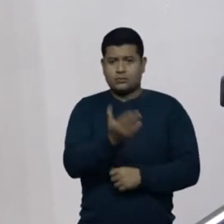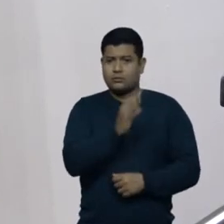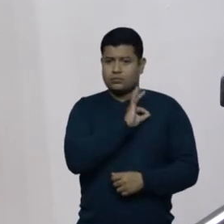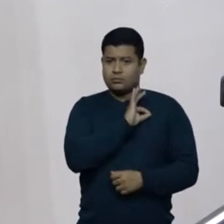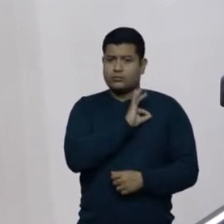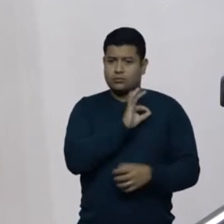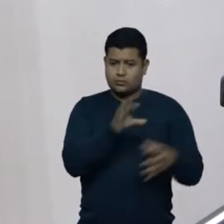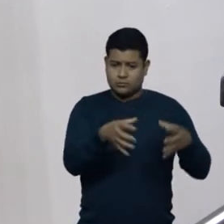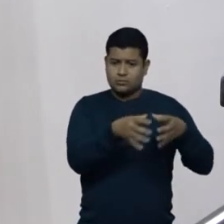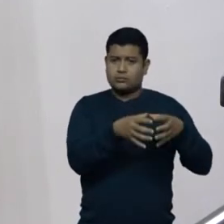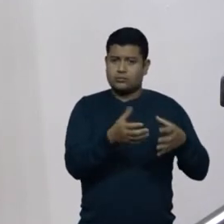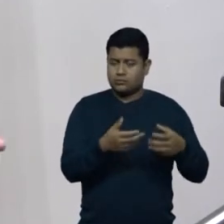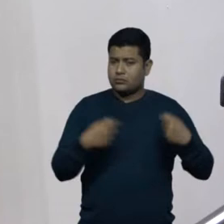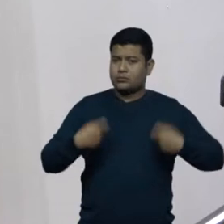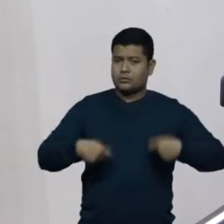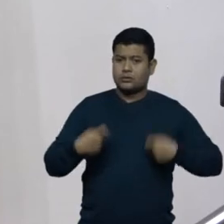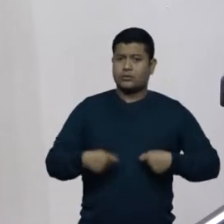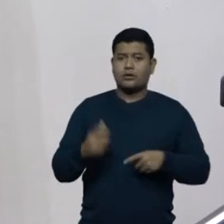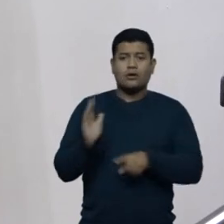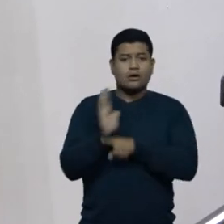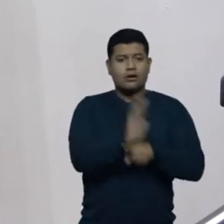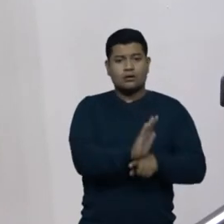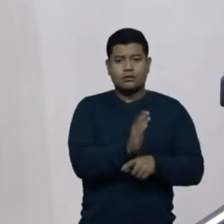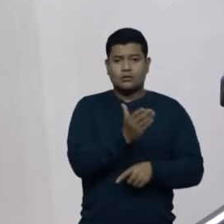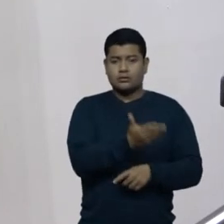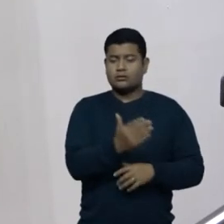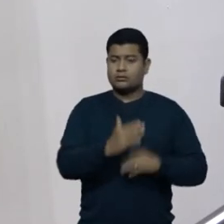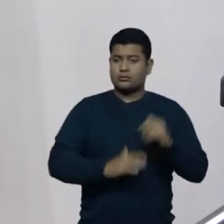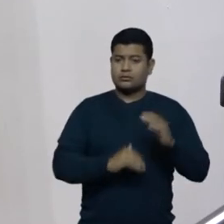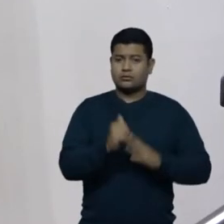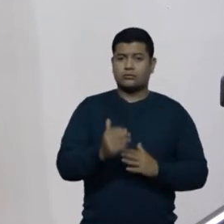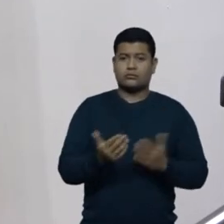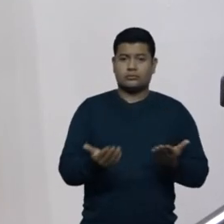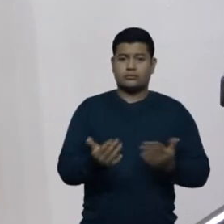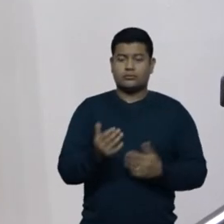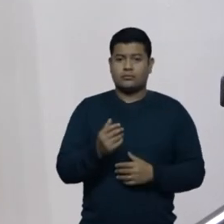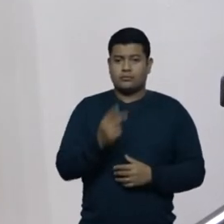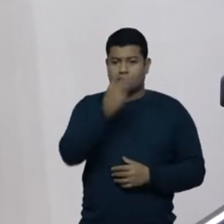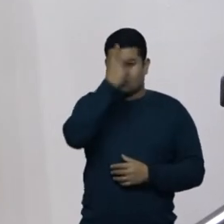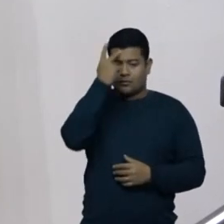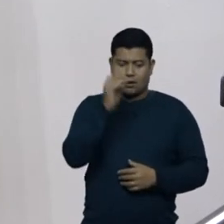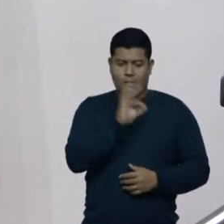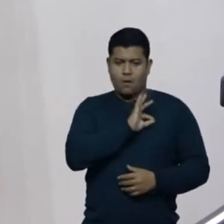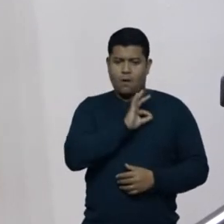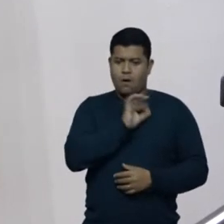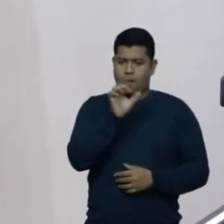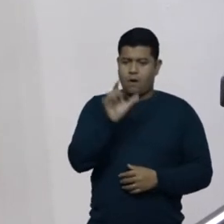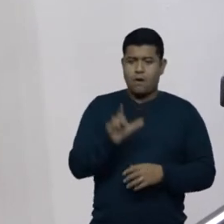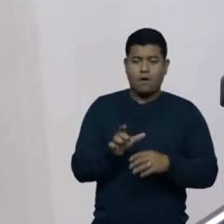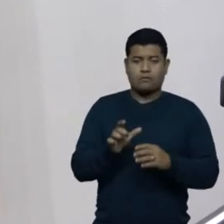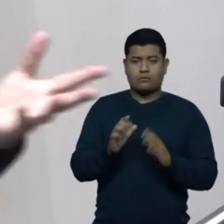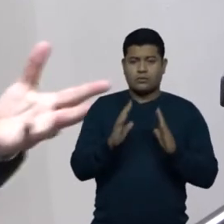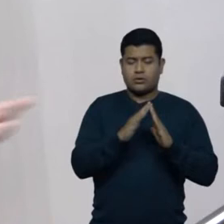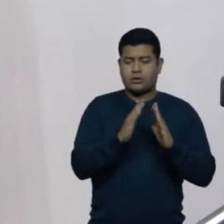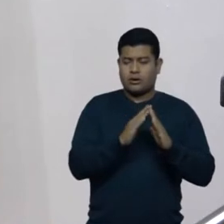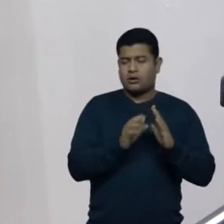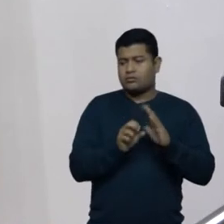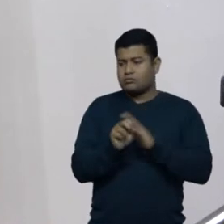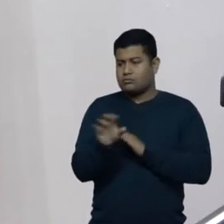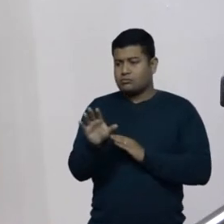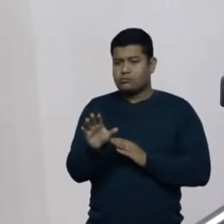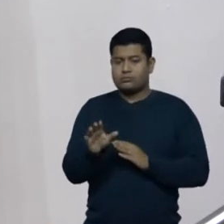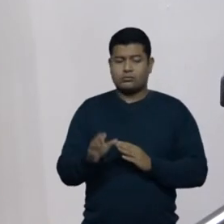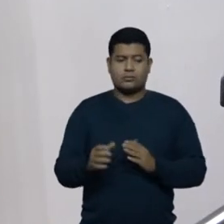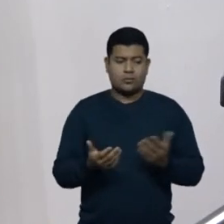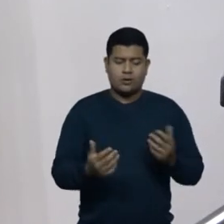a essa polícia, às suas ações. O policial sai de casa, se despede dos